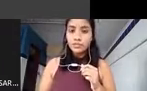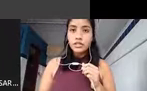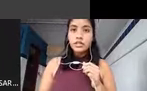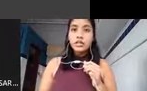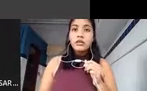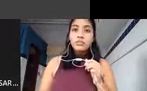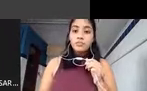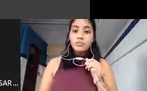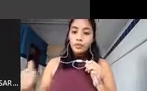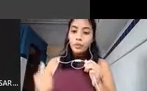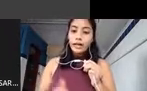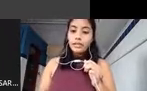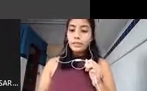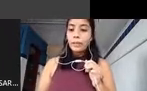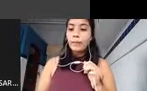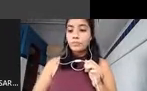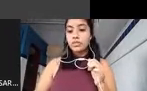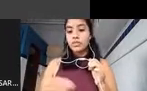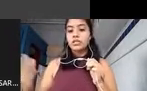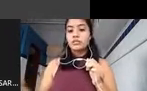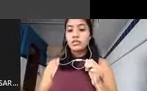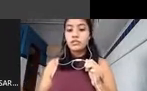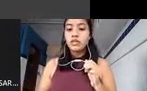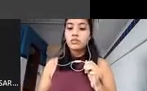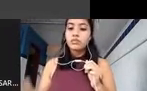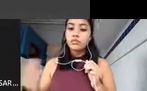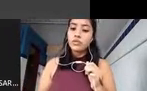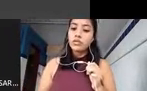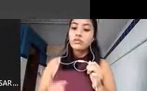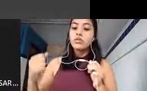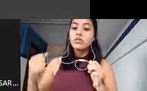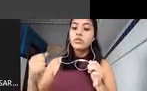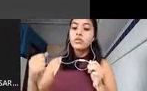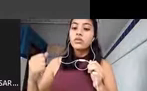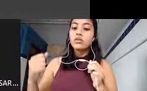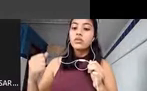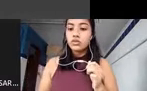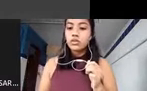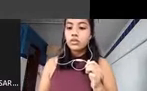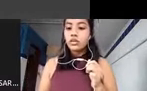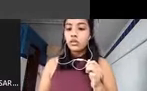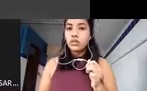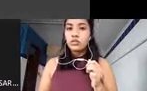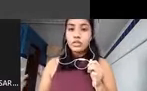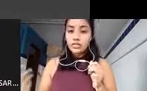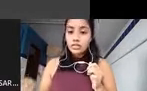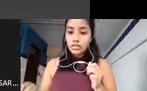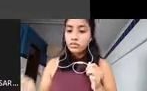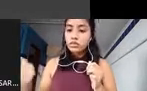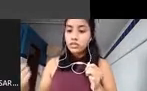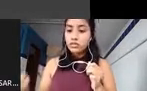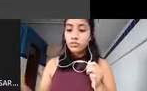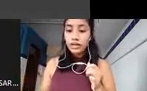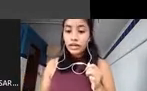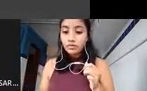cidade. Bem, o PAC, Programa de Aceleração do Crescimento, possui um eixo denominado de